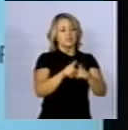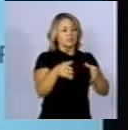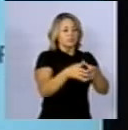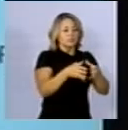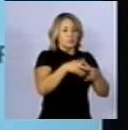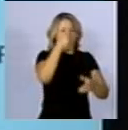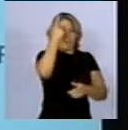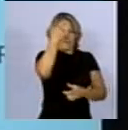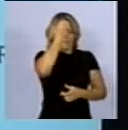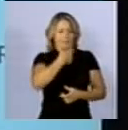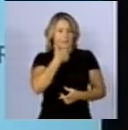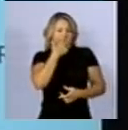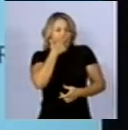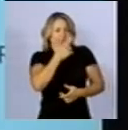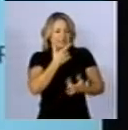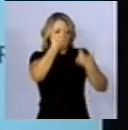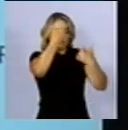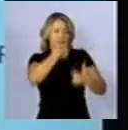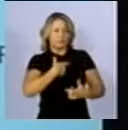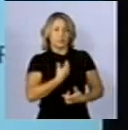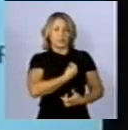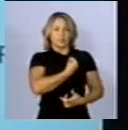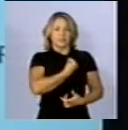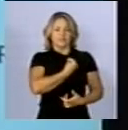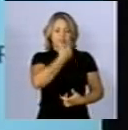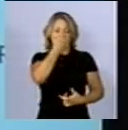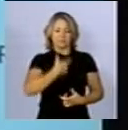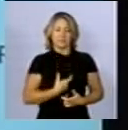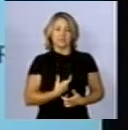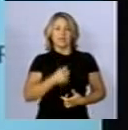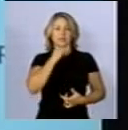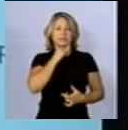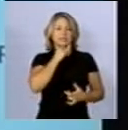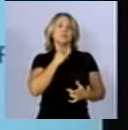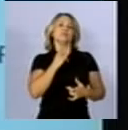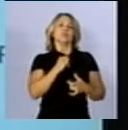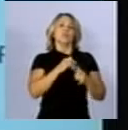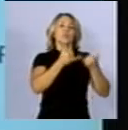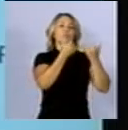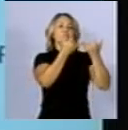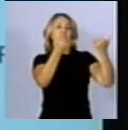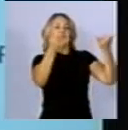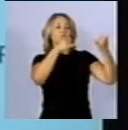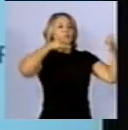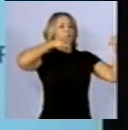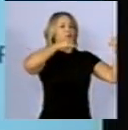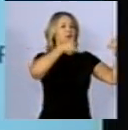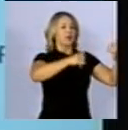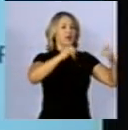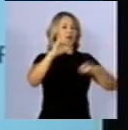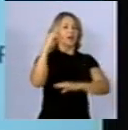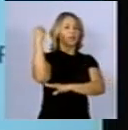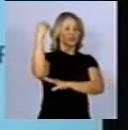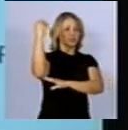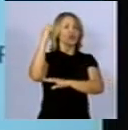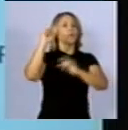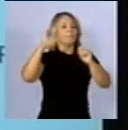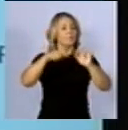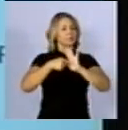humano. uma o aumento de uma carga no Rio Grande do Sul pode ser atendido por um aumento de